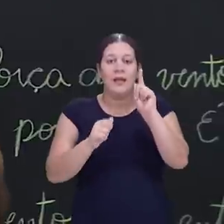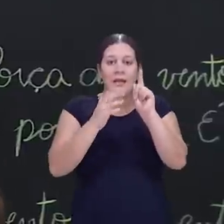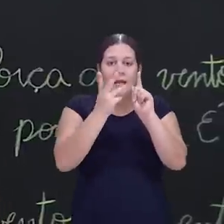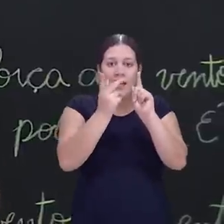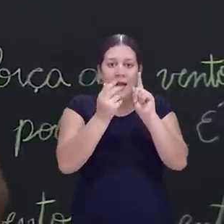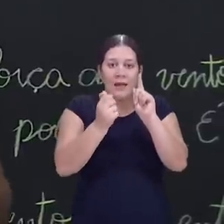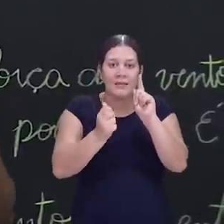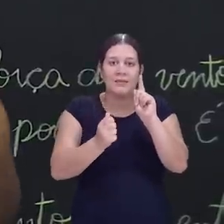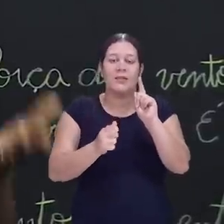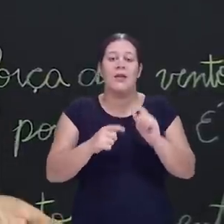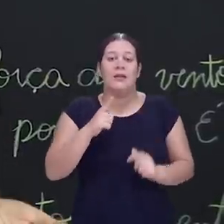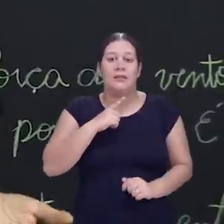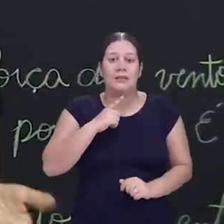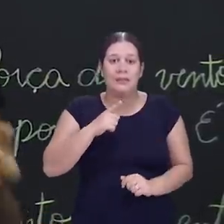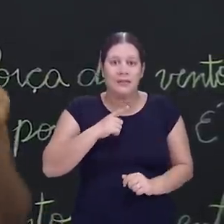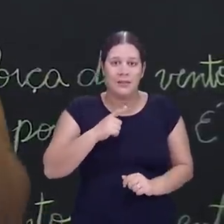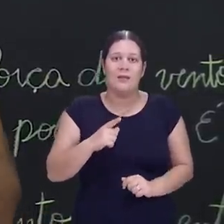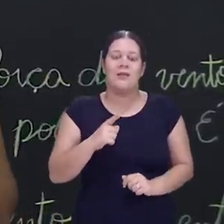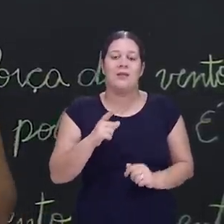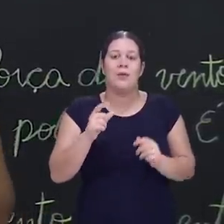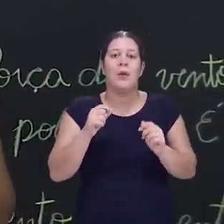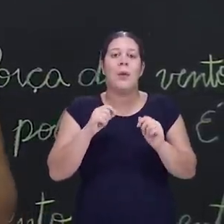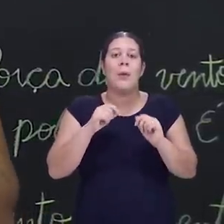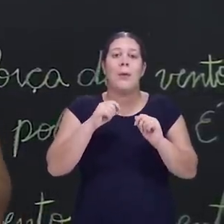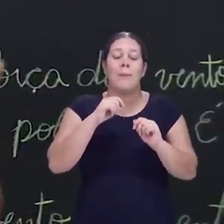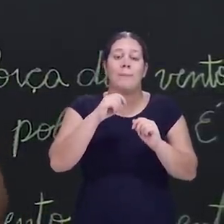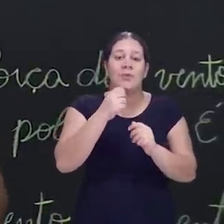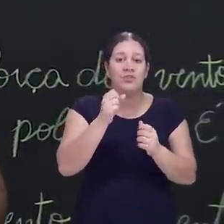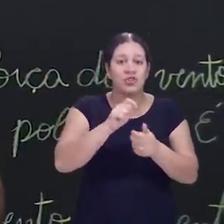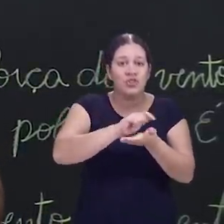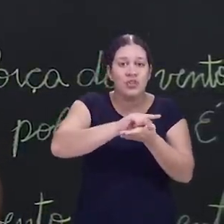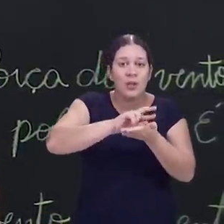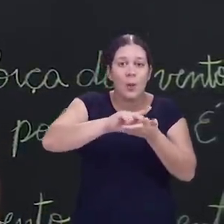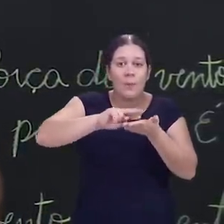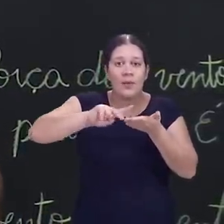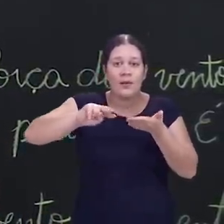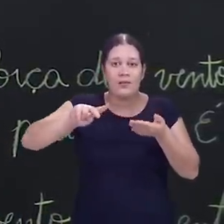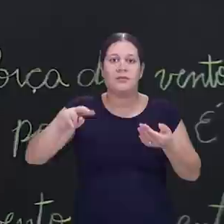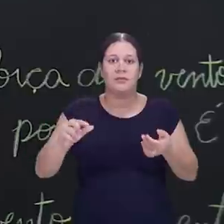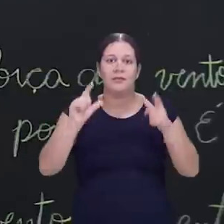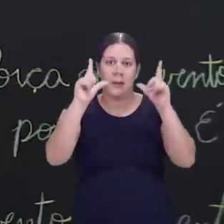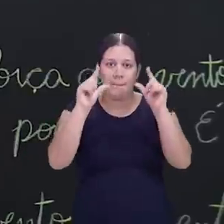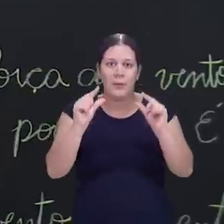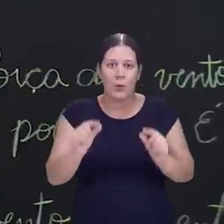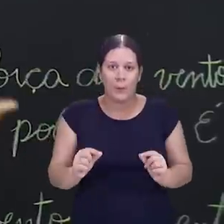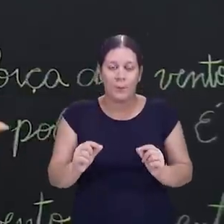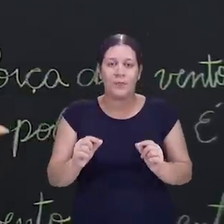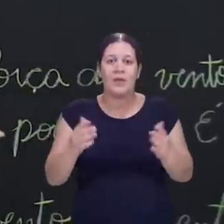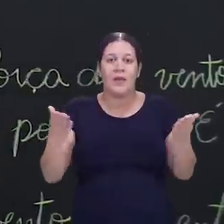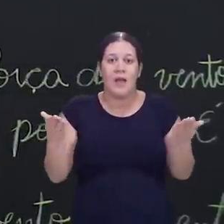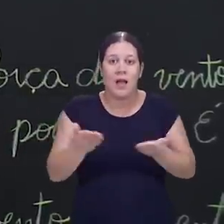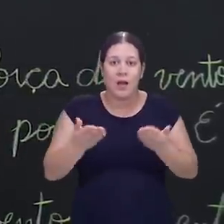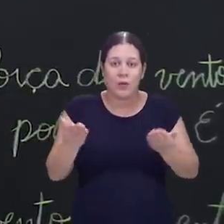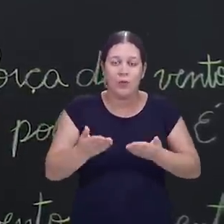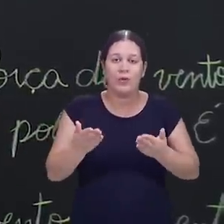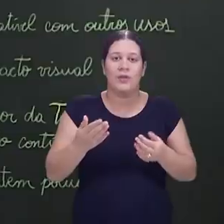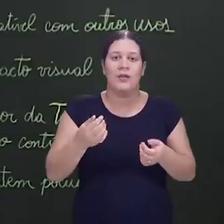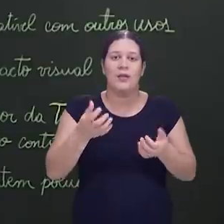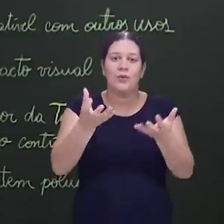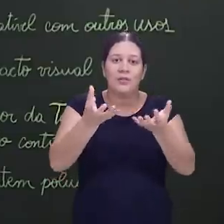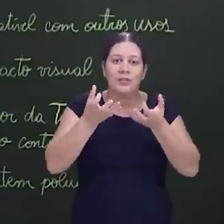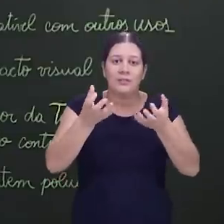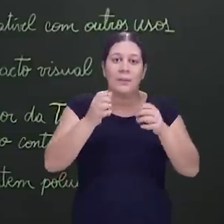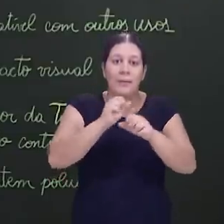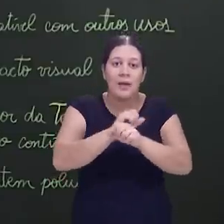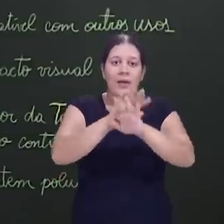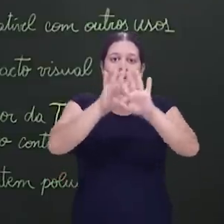que provocam aquecimento global que elas liberam, geralmente são bem menores. E nessa aula eu quis deixar claro para